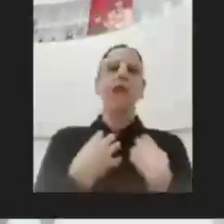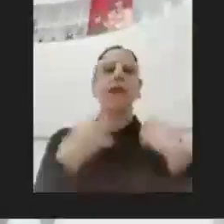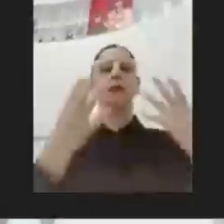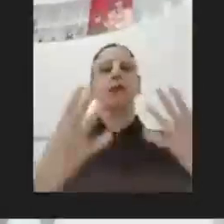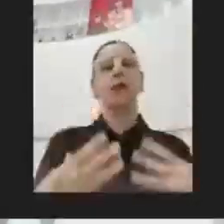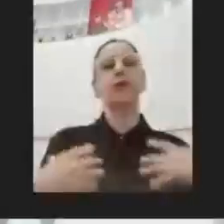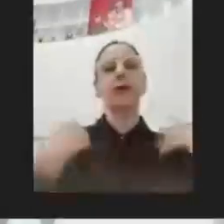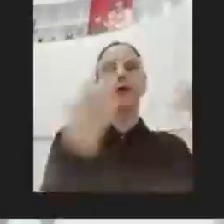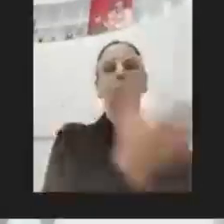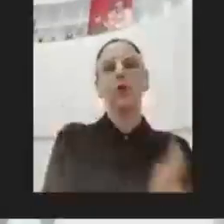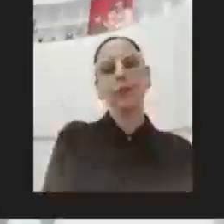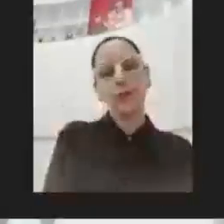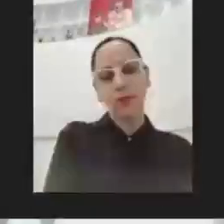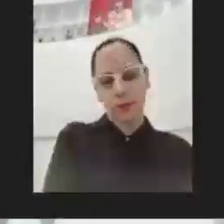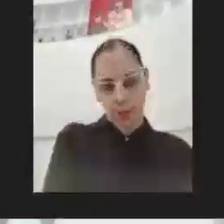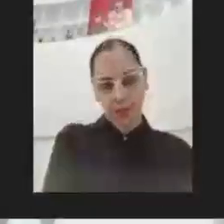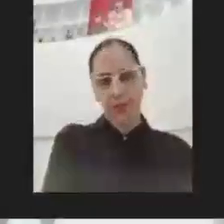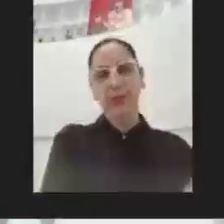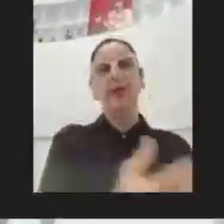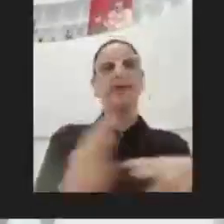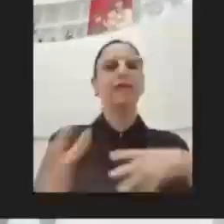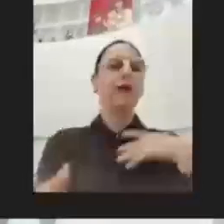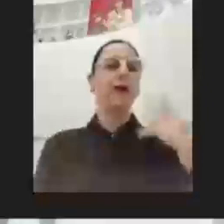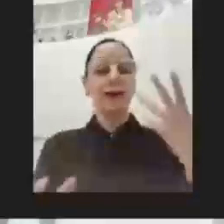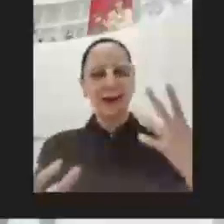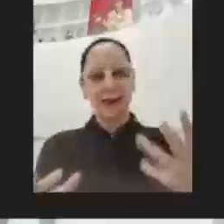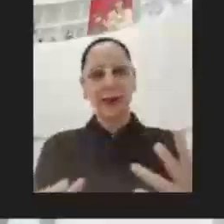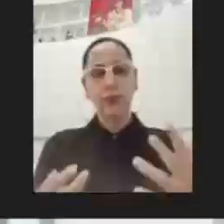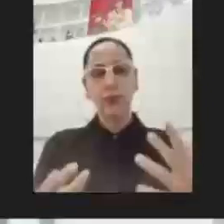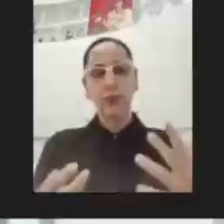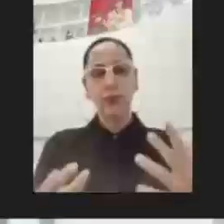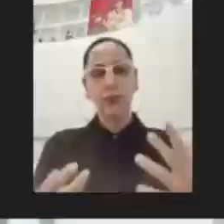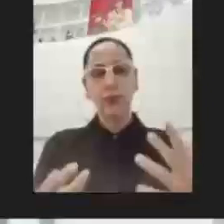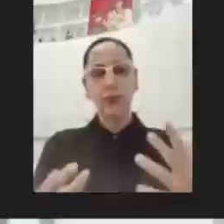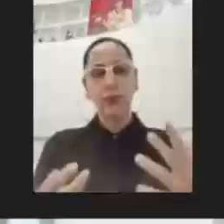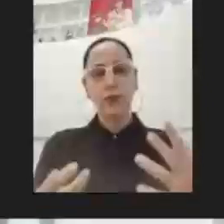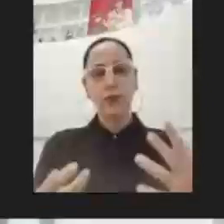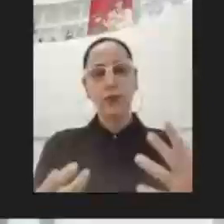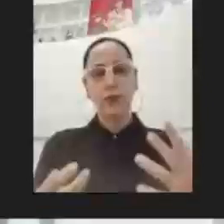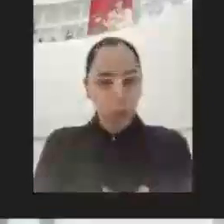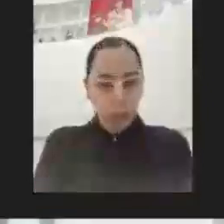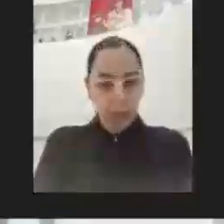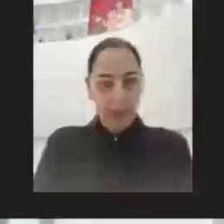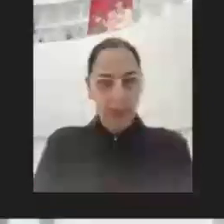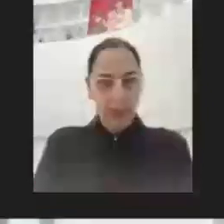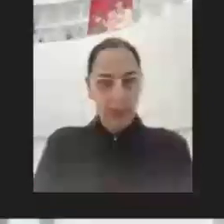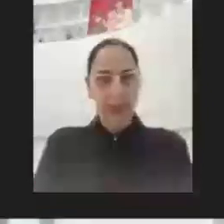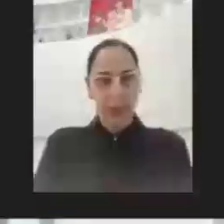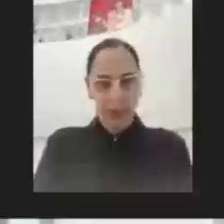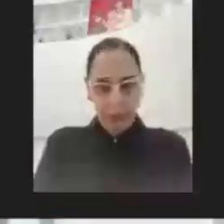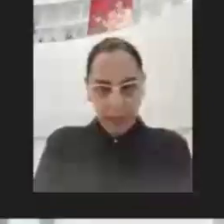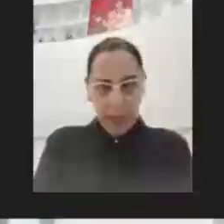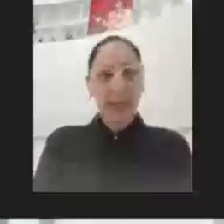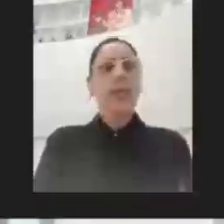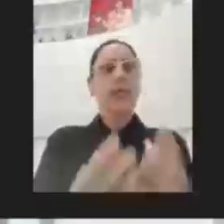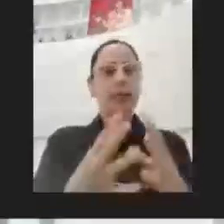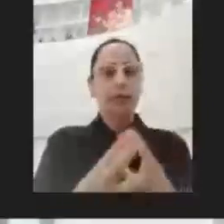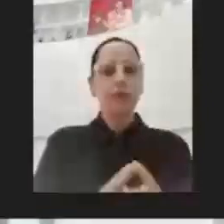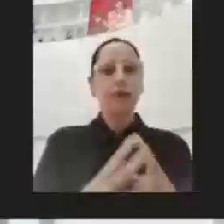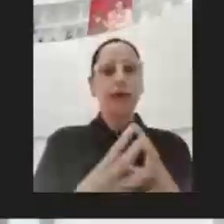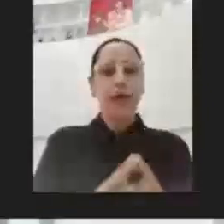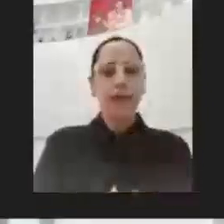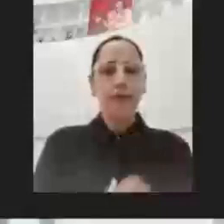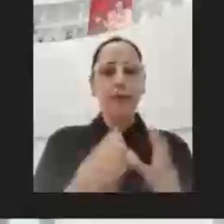ela chegou na Soninha, a Soninha fala outra coisa. Entendeu? Então, assim, isso confunde muito a cabeça